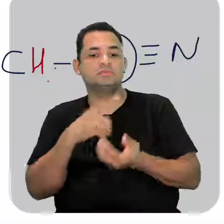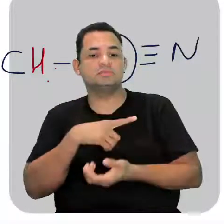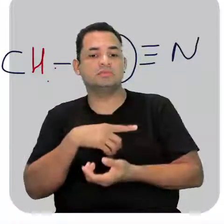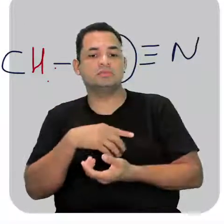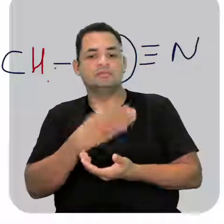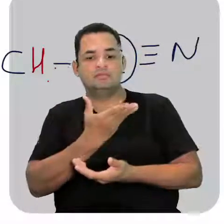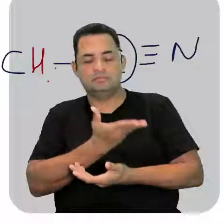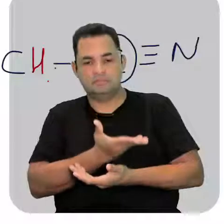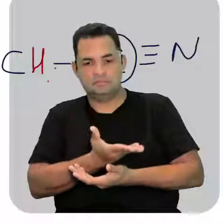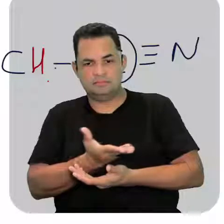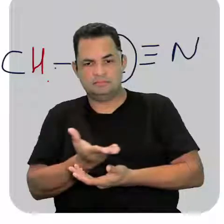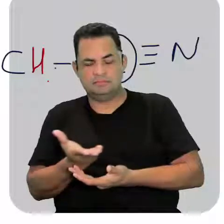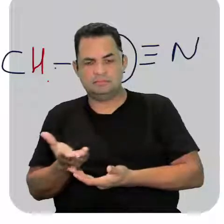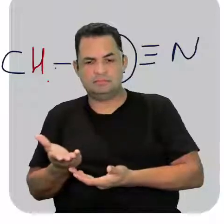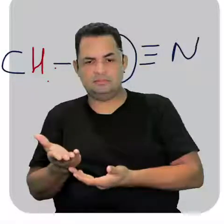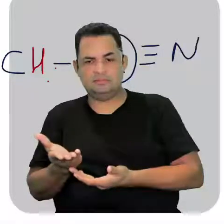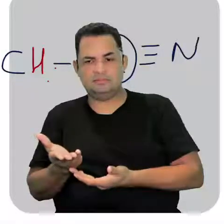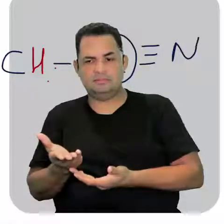o nome.